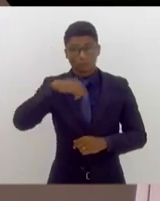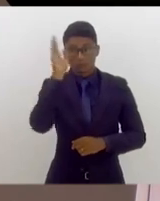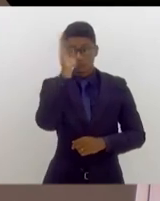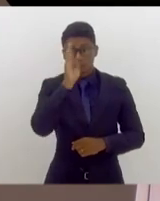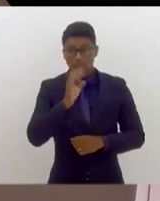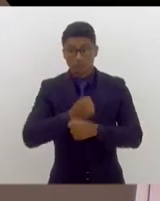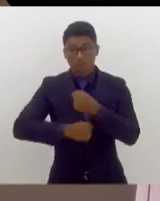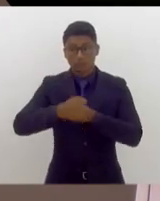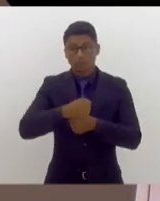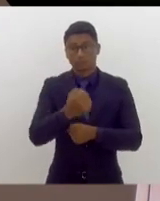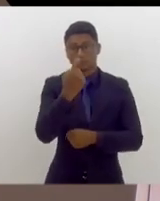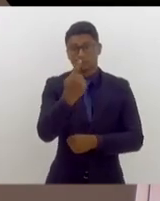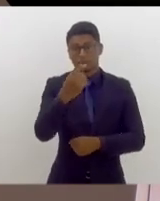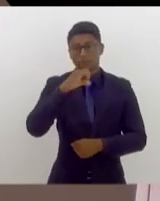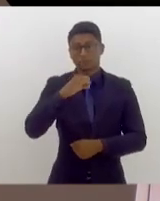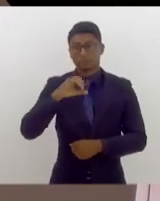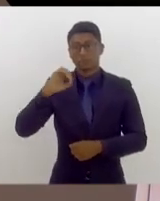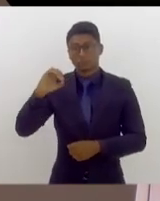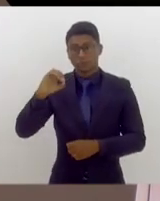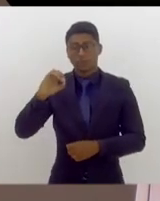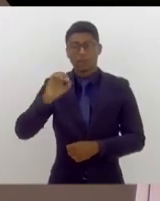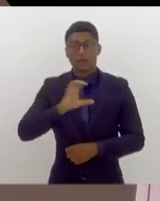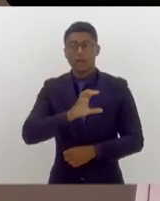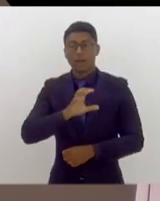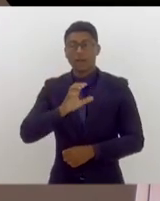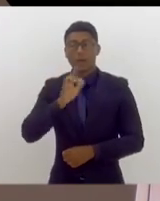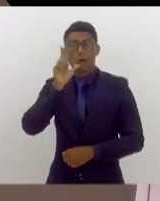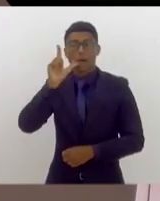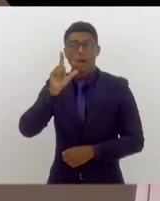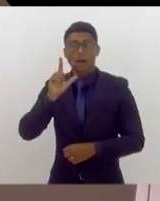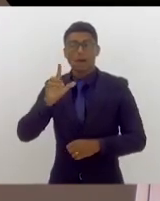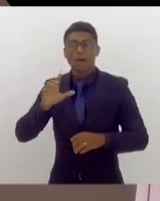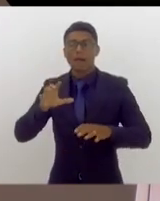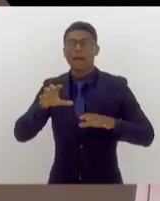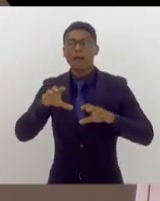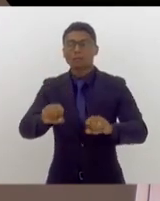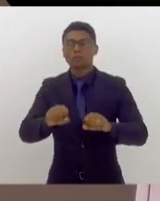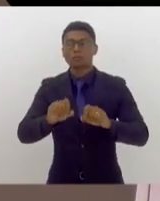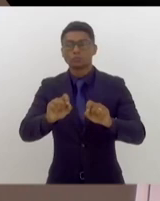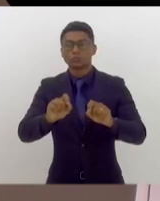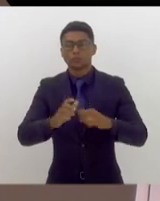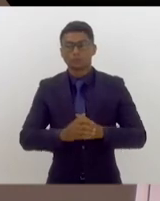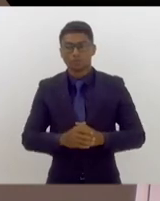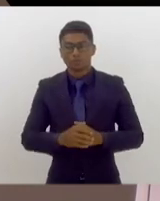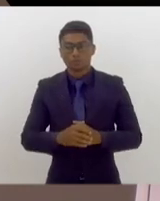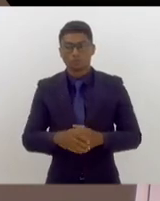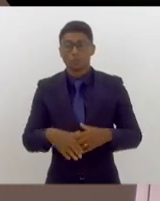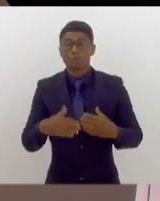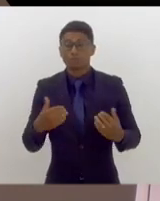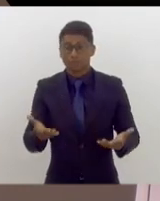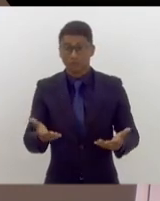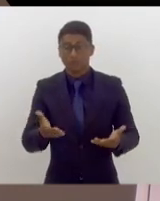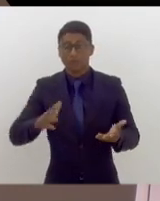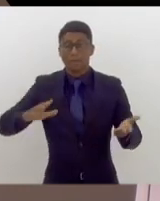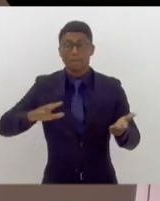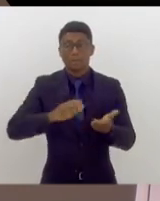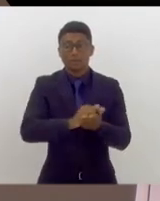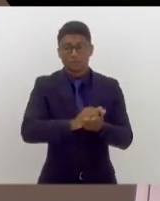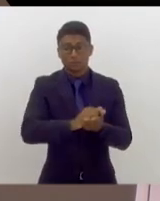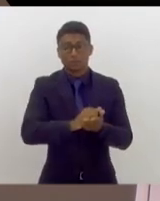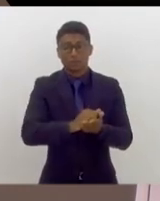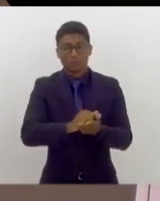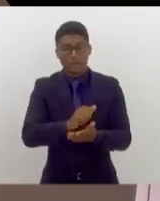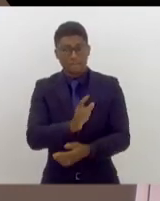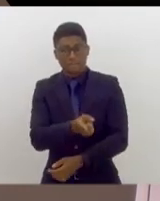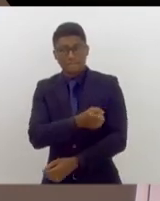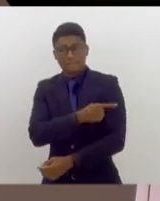anos 90, que é a universalização da matrícula no primeiro ano do ensino fundamental. O que ela tem percebido, olhando os dados do